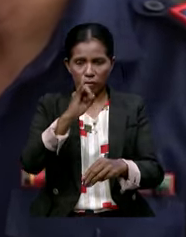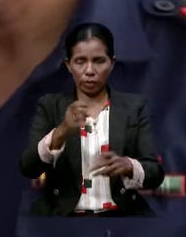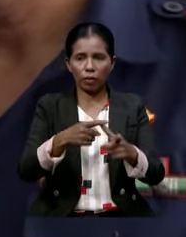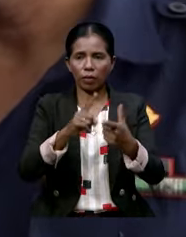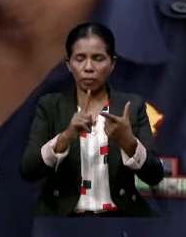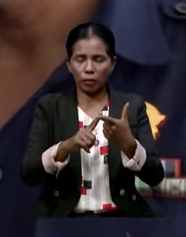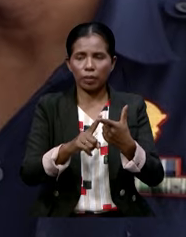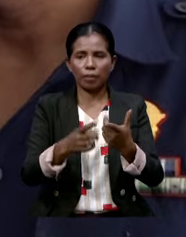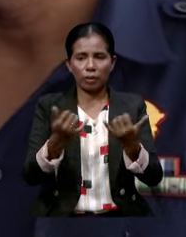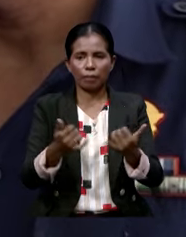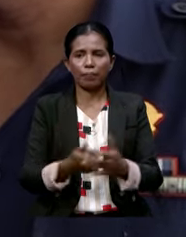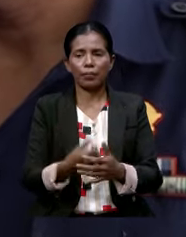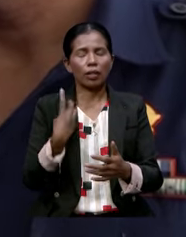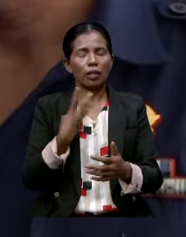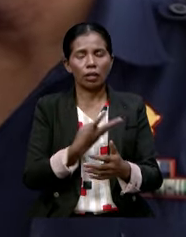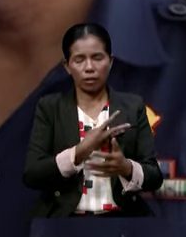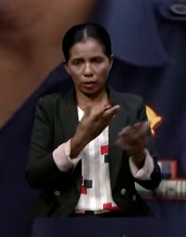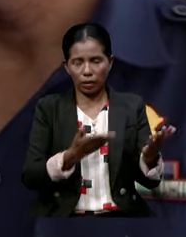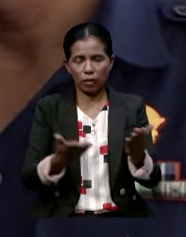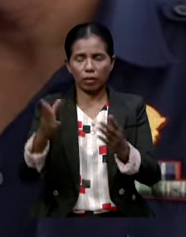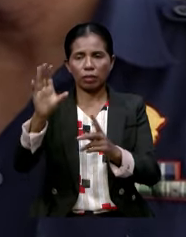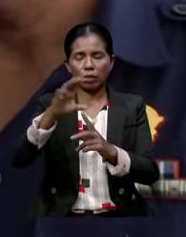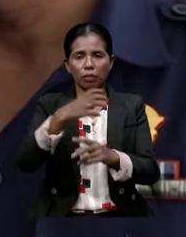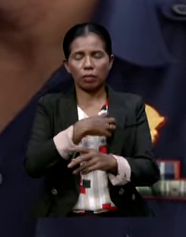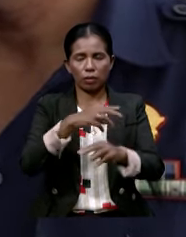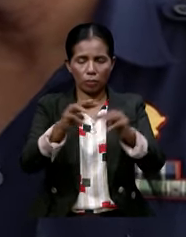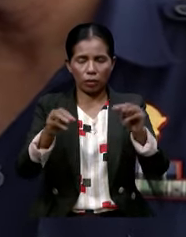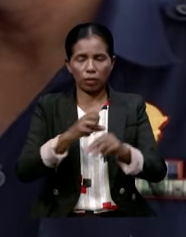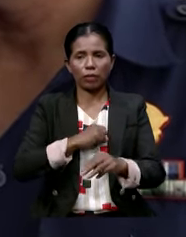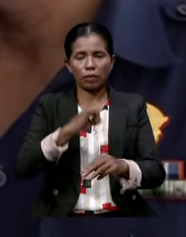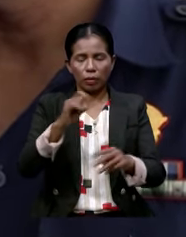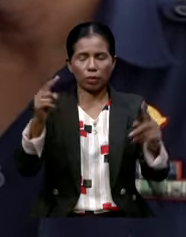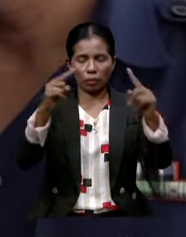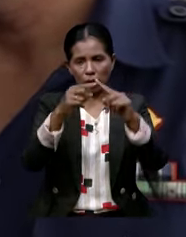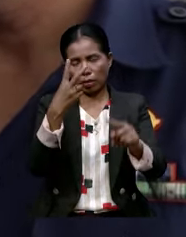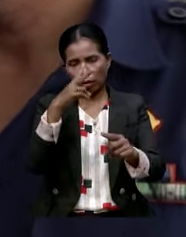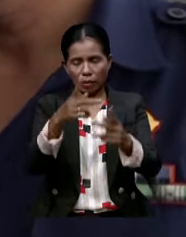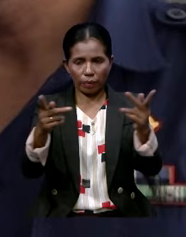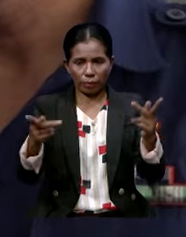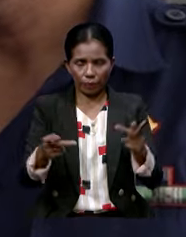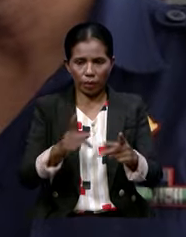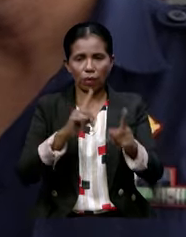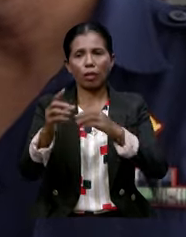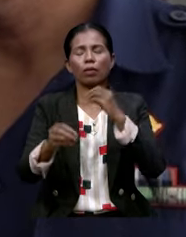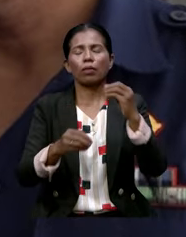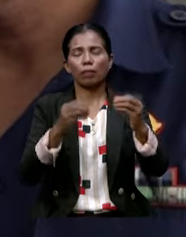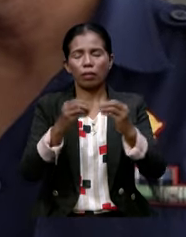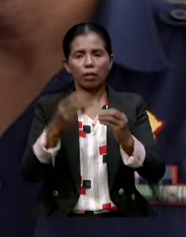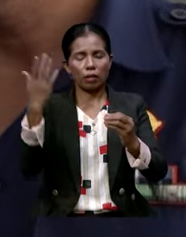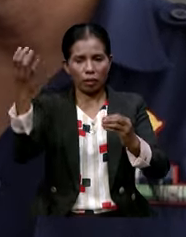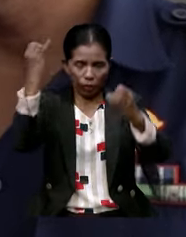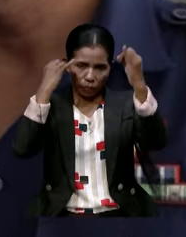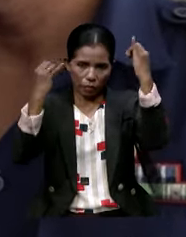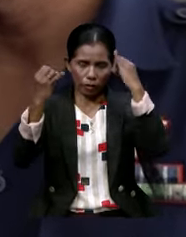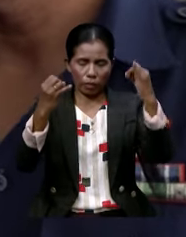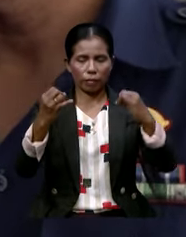depois de Dané, está orienta que era o comandante do município de Covalima, onde tumba todo o terreno, onde confirma quando a Bahia informação no Lima,